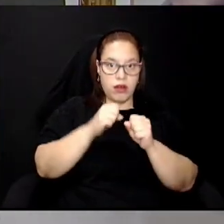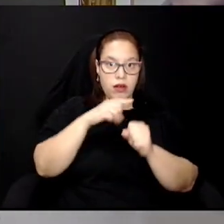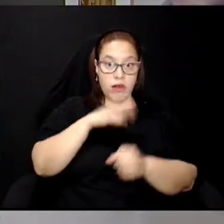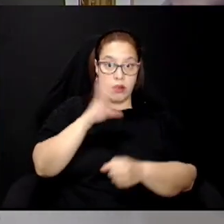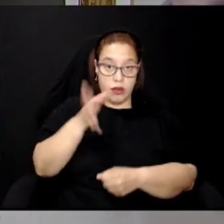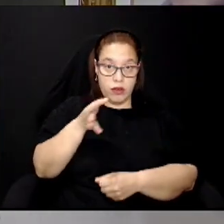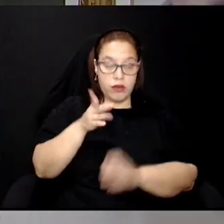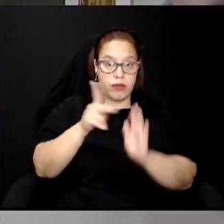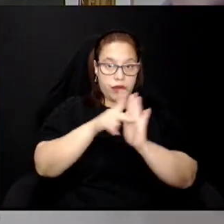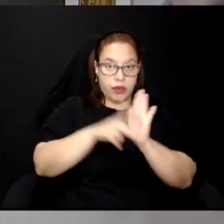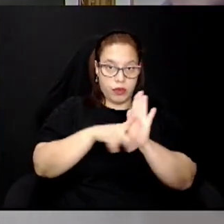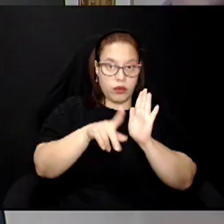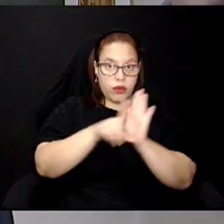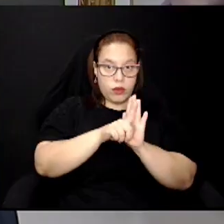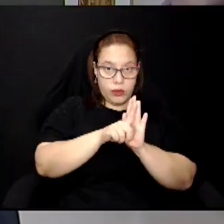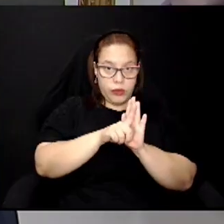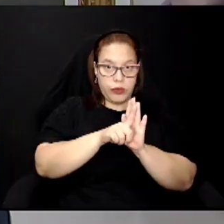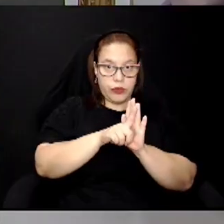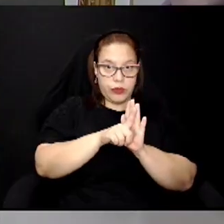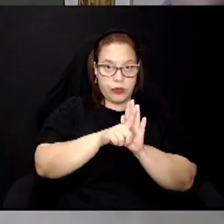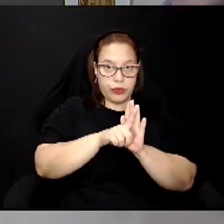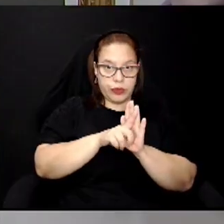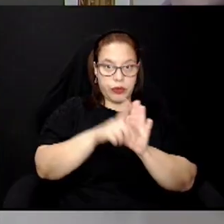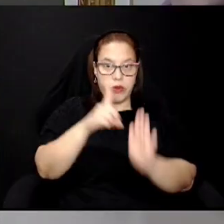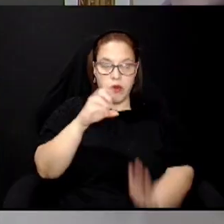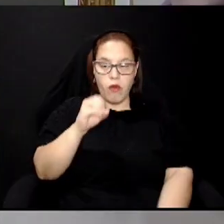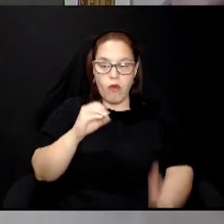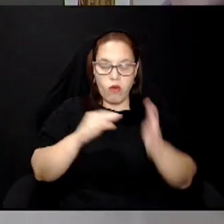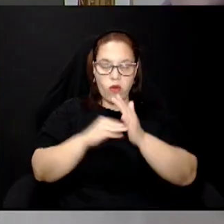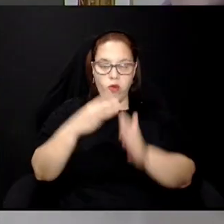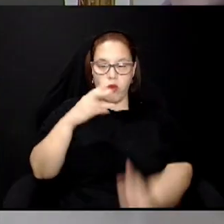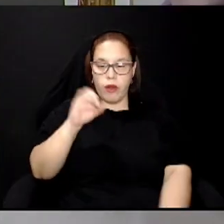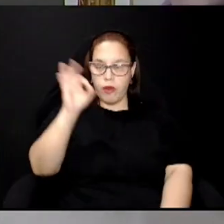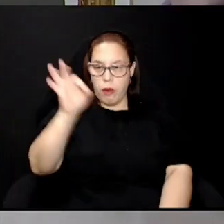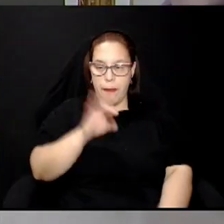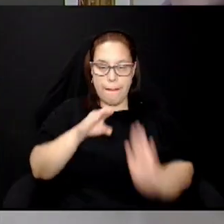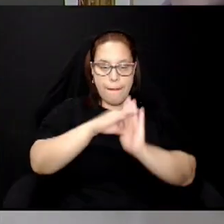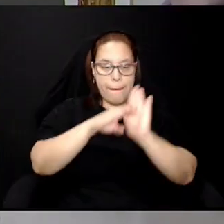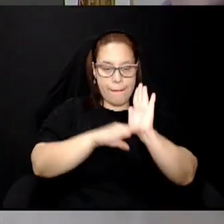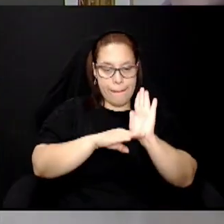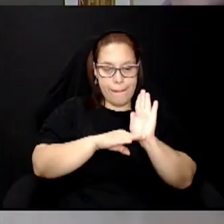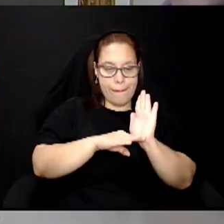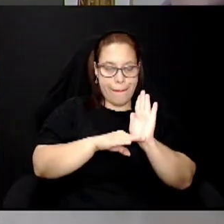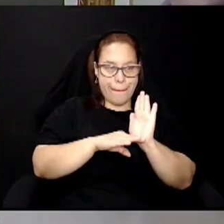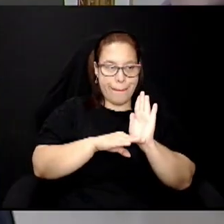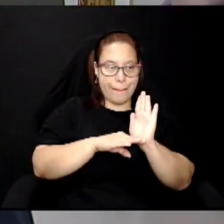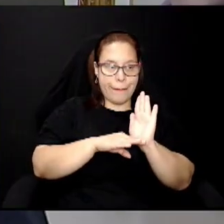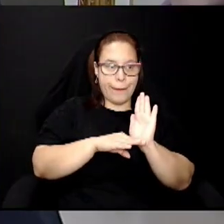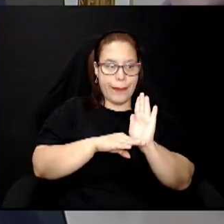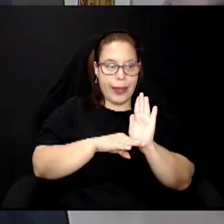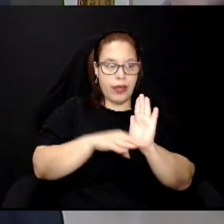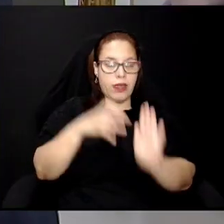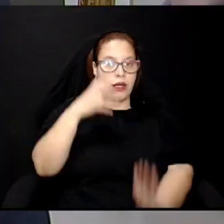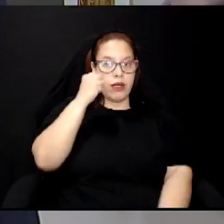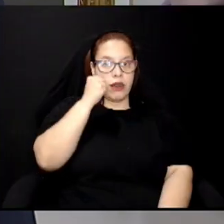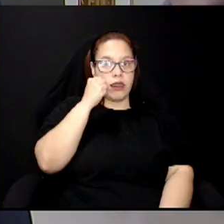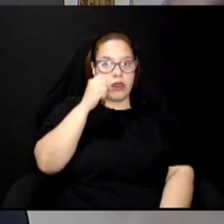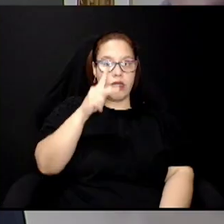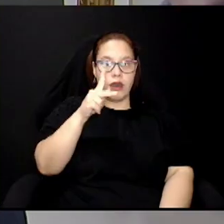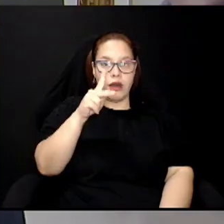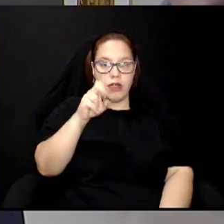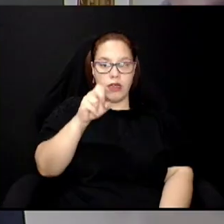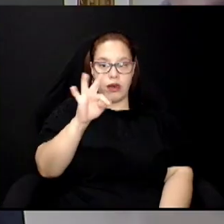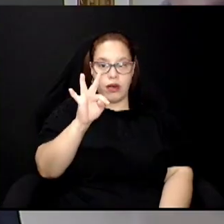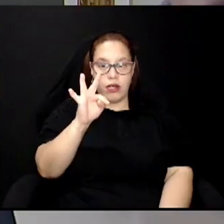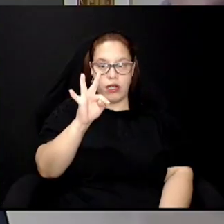lei até de 10% a 30% de desconto para a adoção do pet. Esse pet ele tem